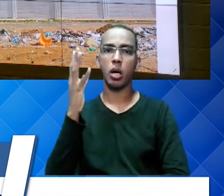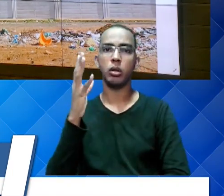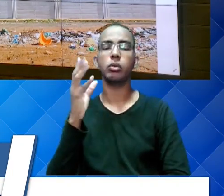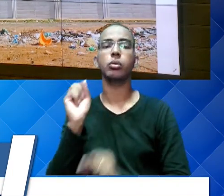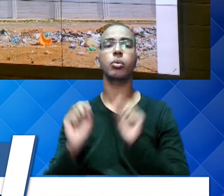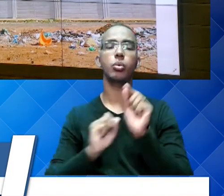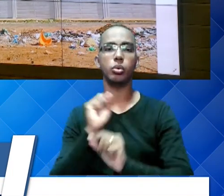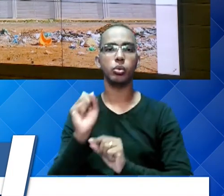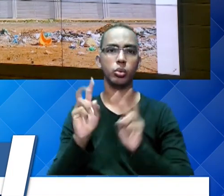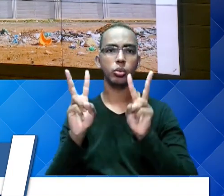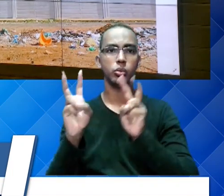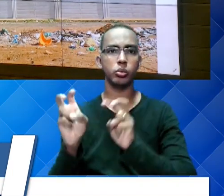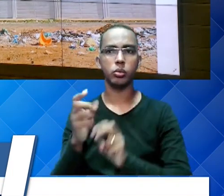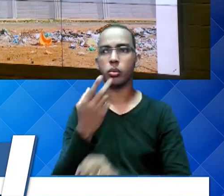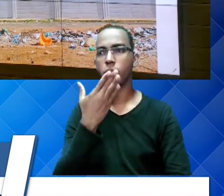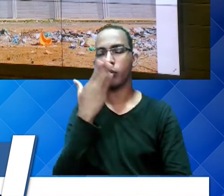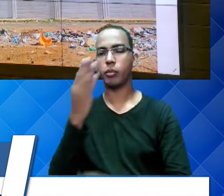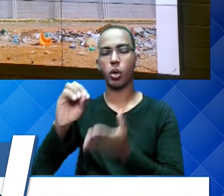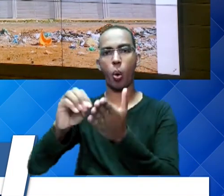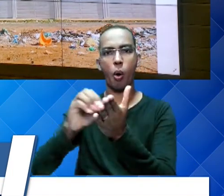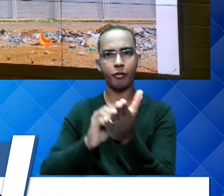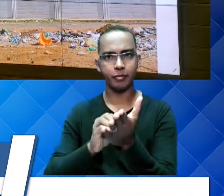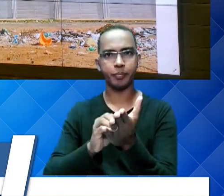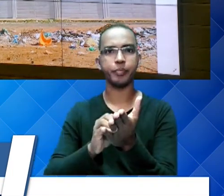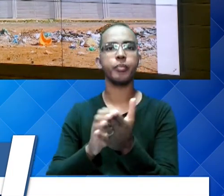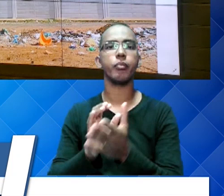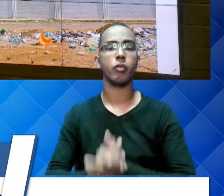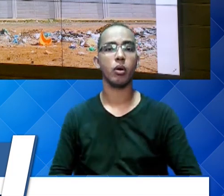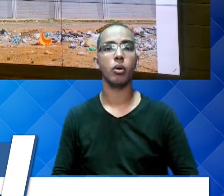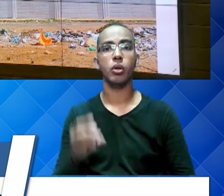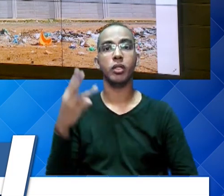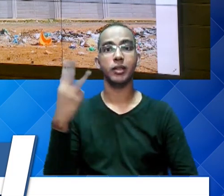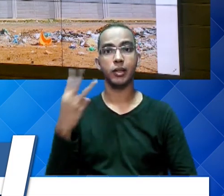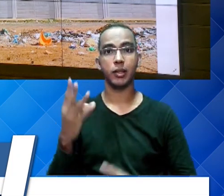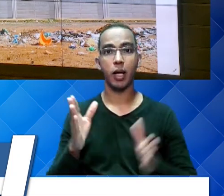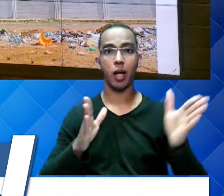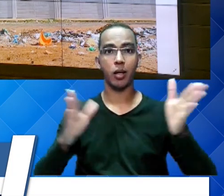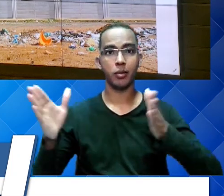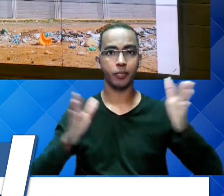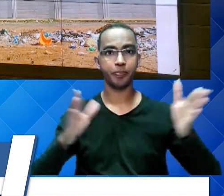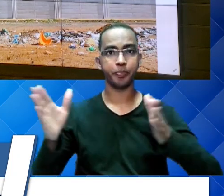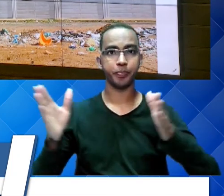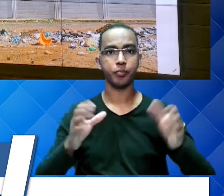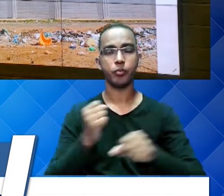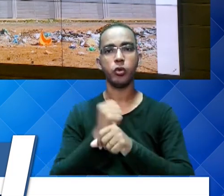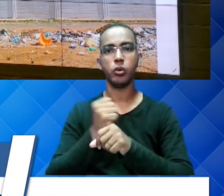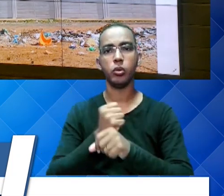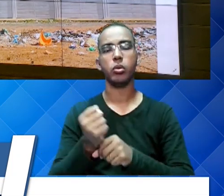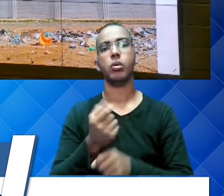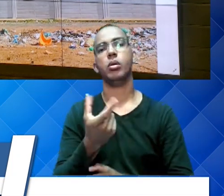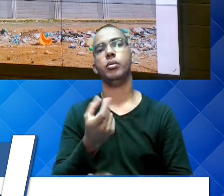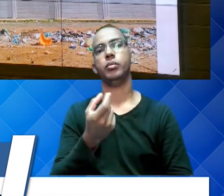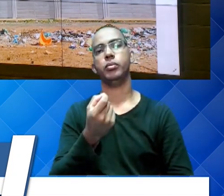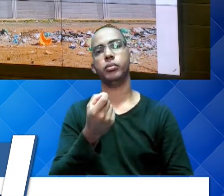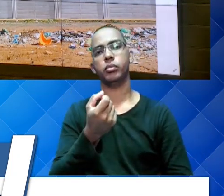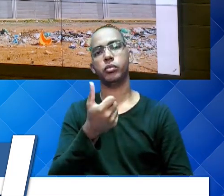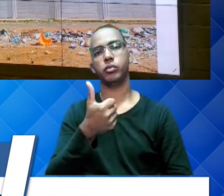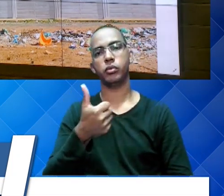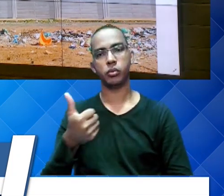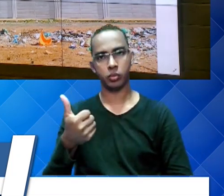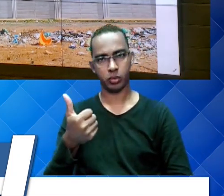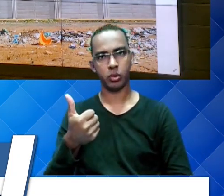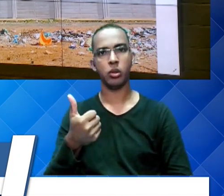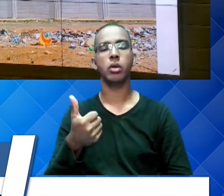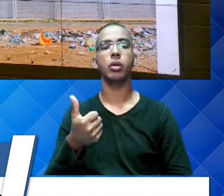fizemos ali o primeiro ofício. No terceiro mandato, no ano de 2021,